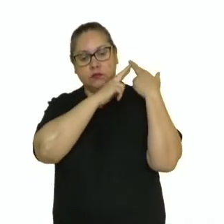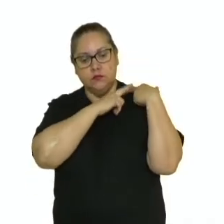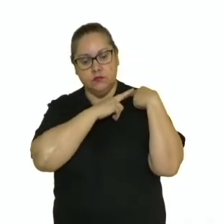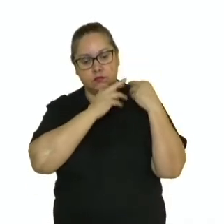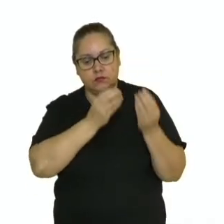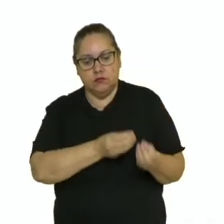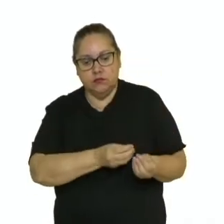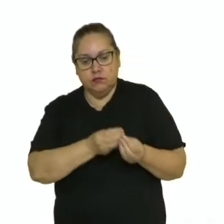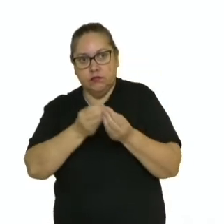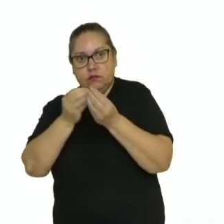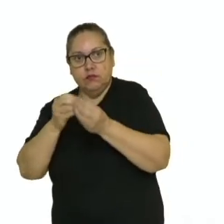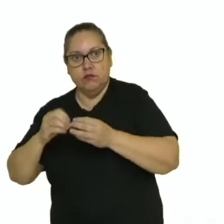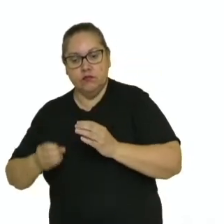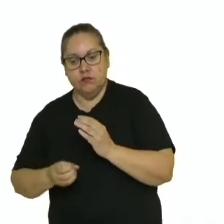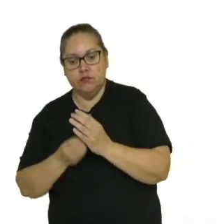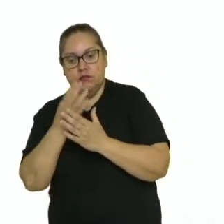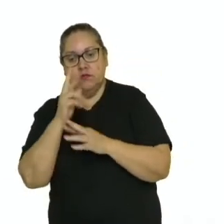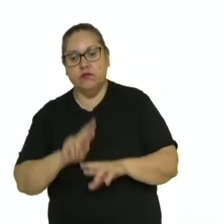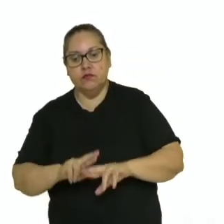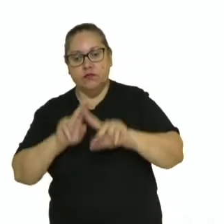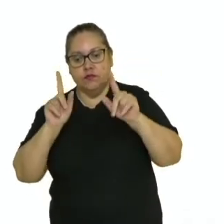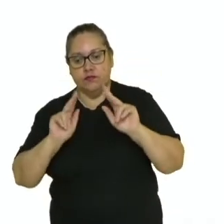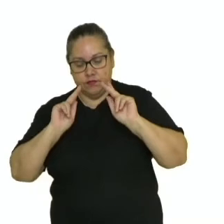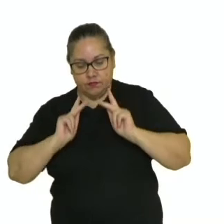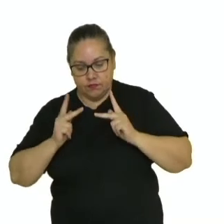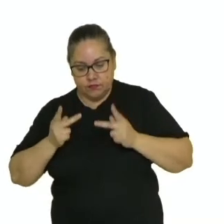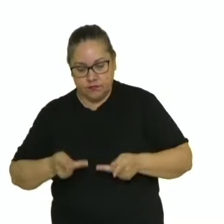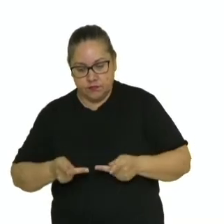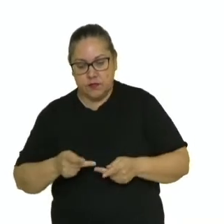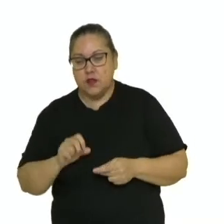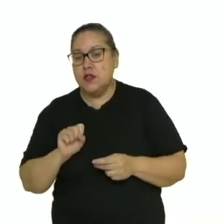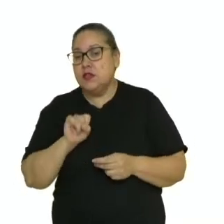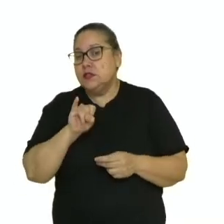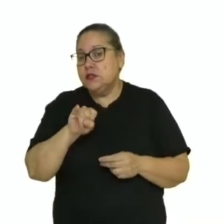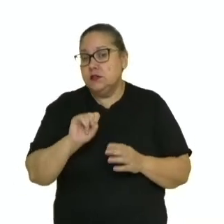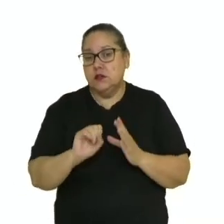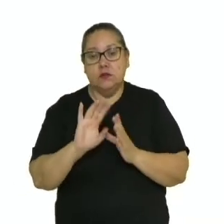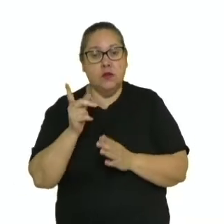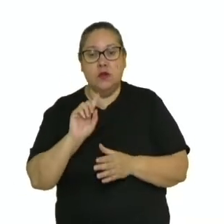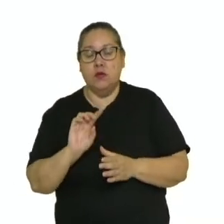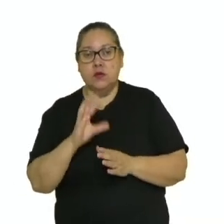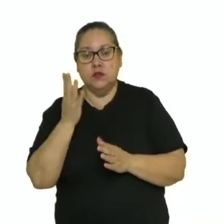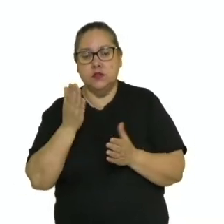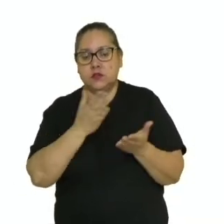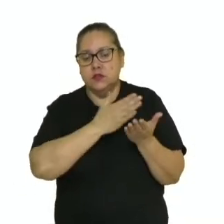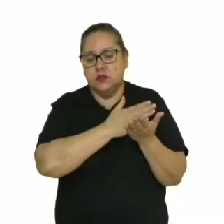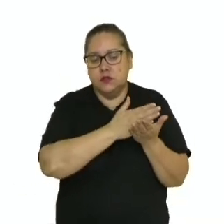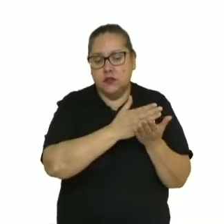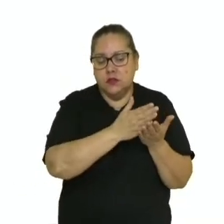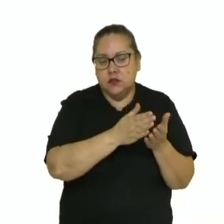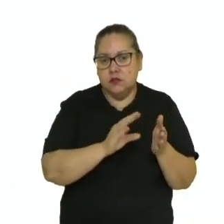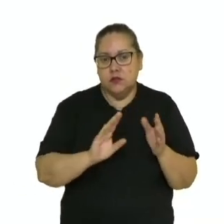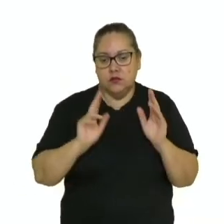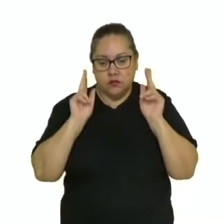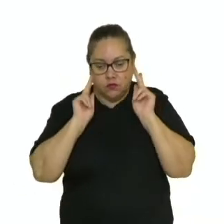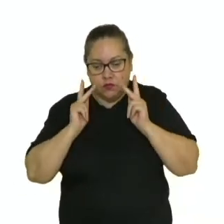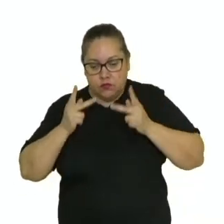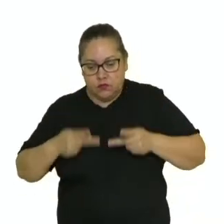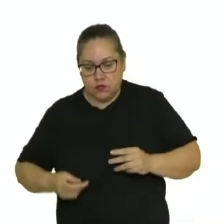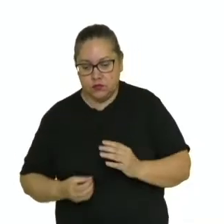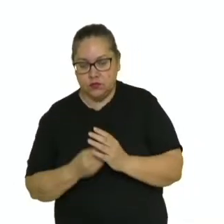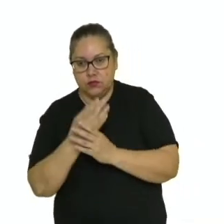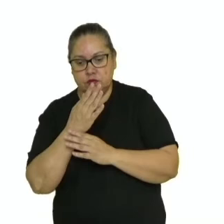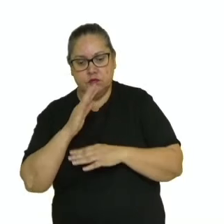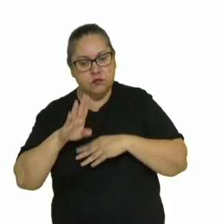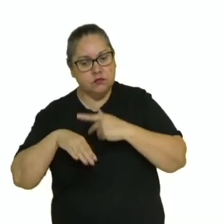por levar ao surgimento de diferenças numa espécie. Se esse fenômeno não ocorresse desde que a espécie humana surgiu, não teriam